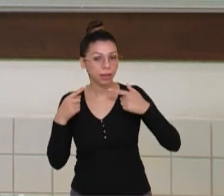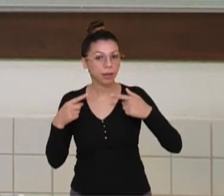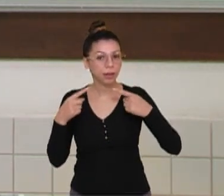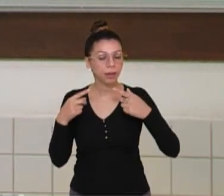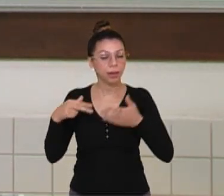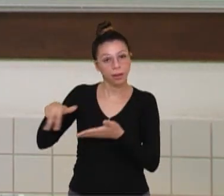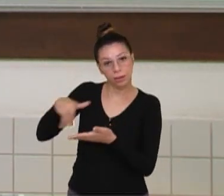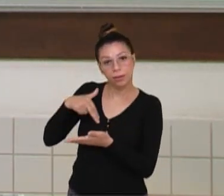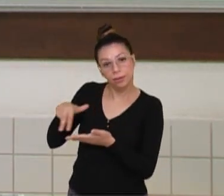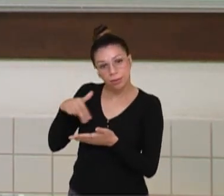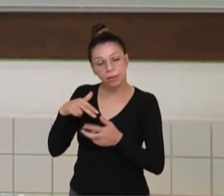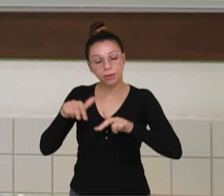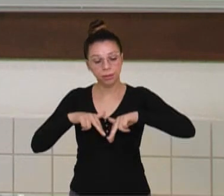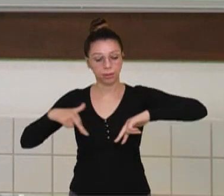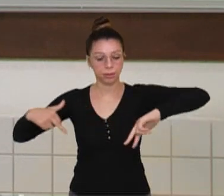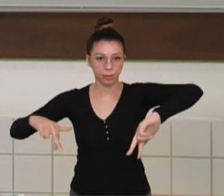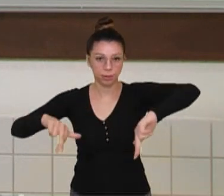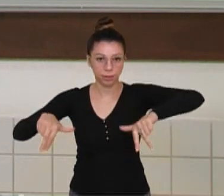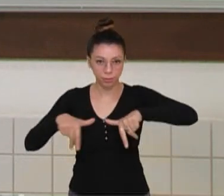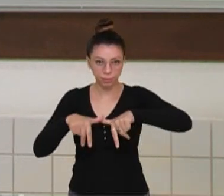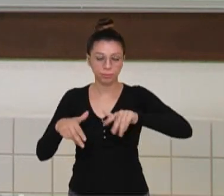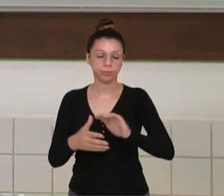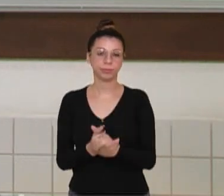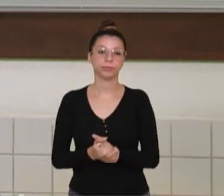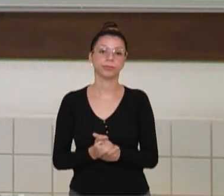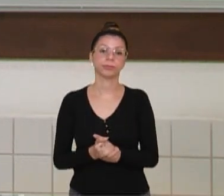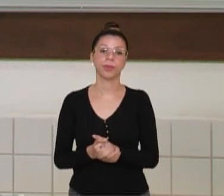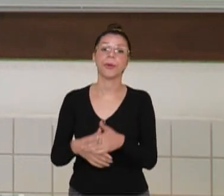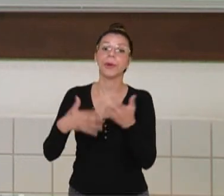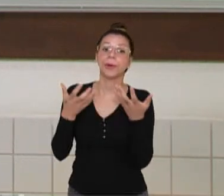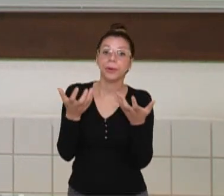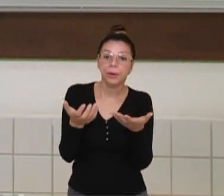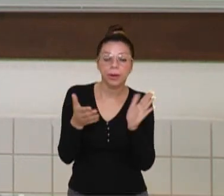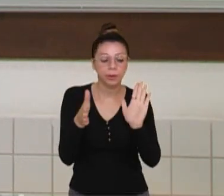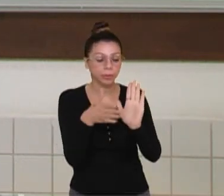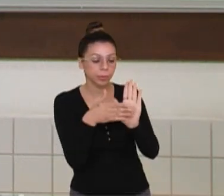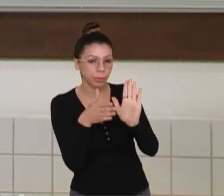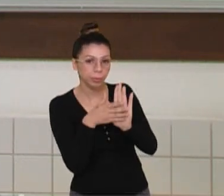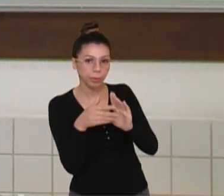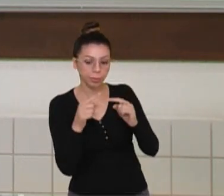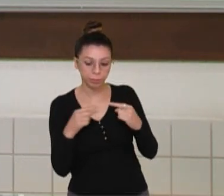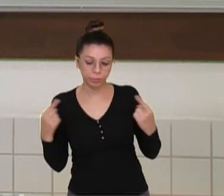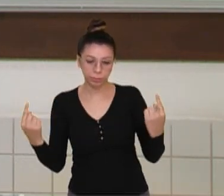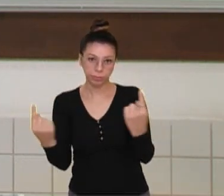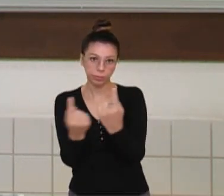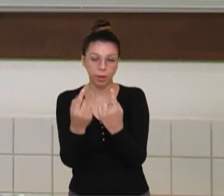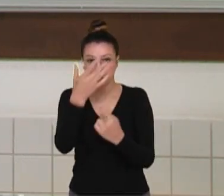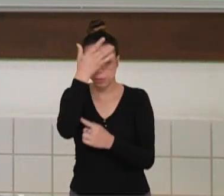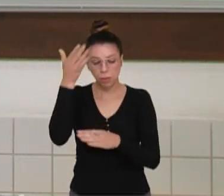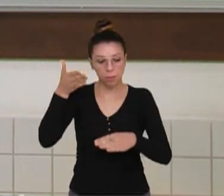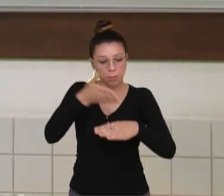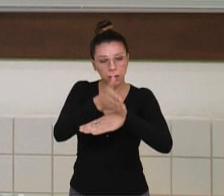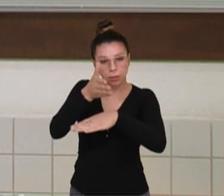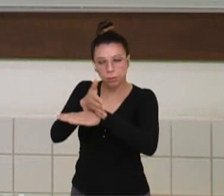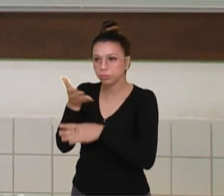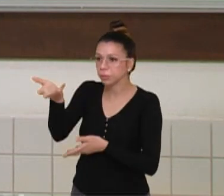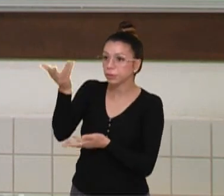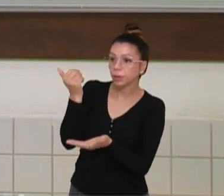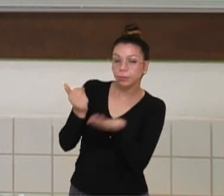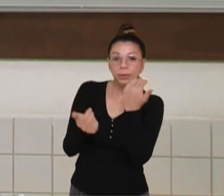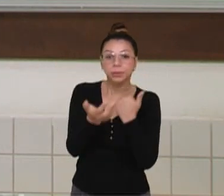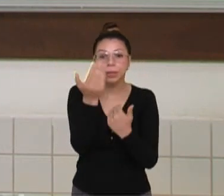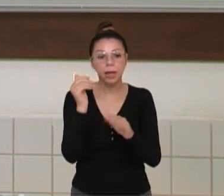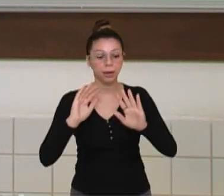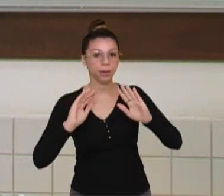Eu queria propor aqui para vocês que, como é uma dança de roda, que participa várias pessoas, chamem quem estiver em